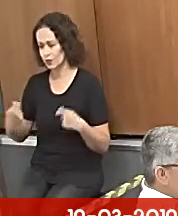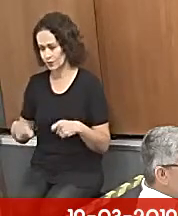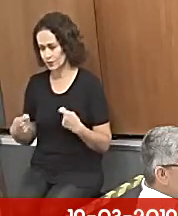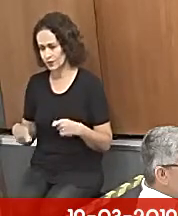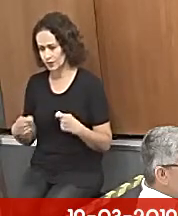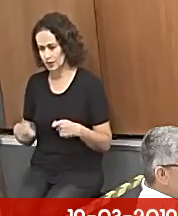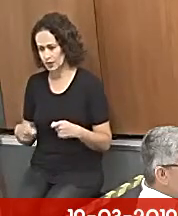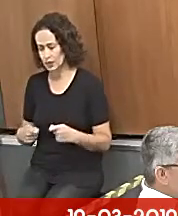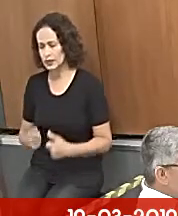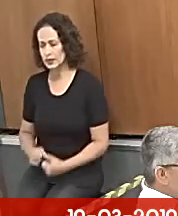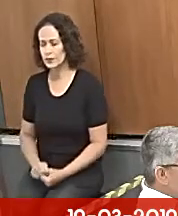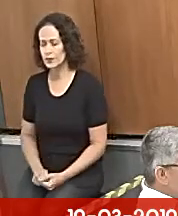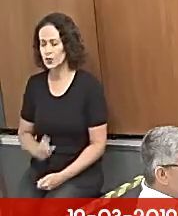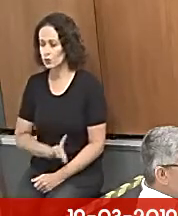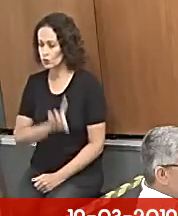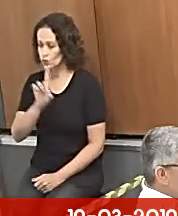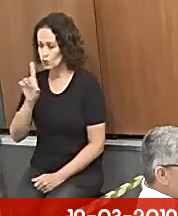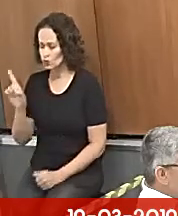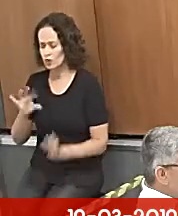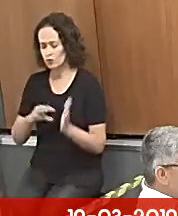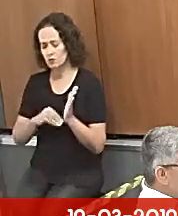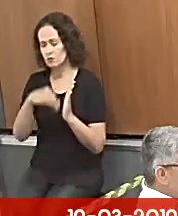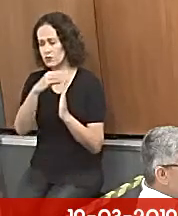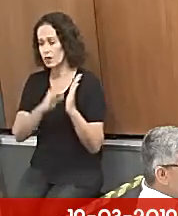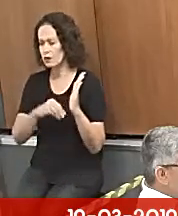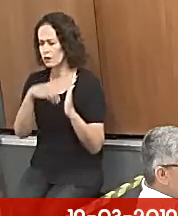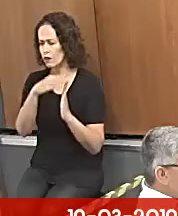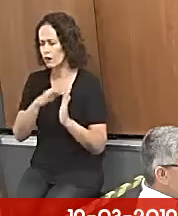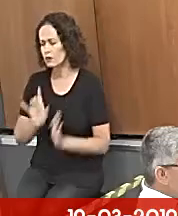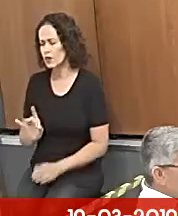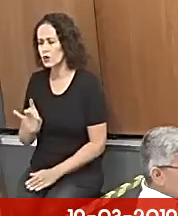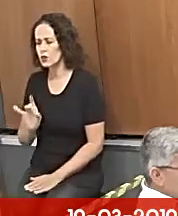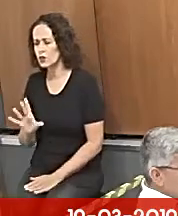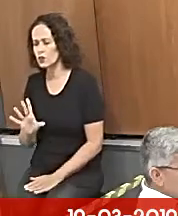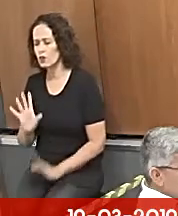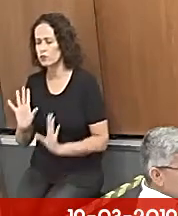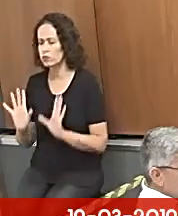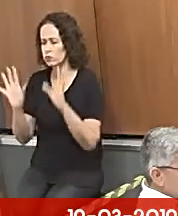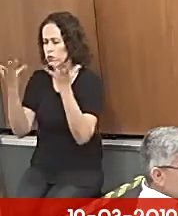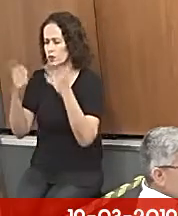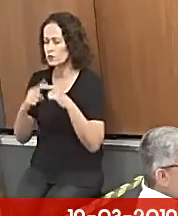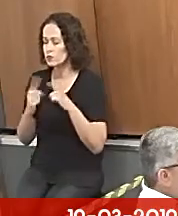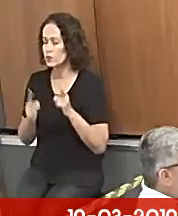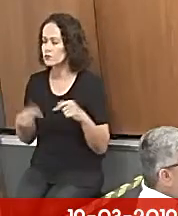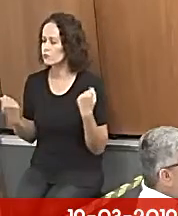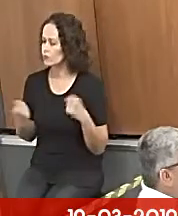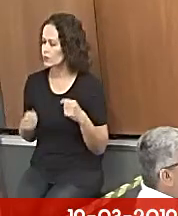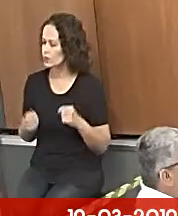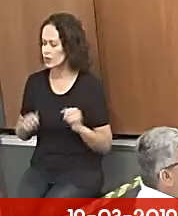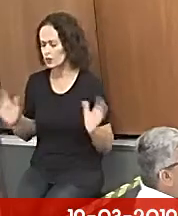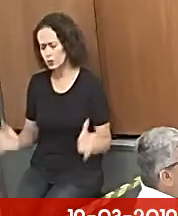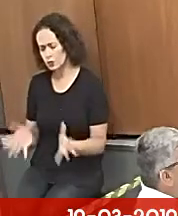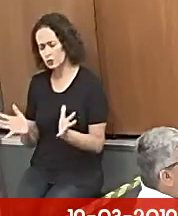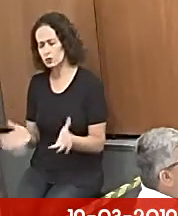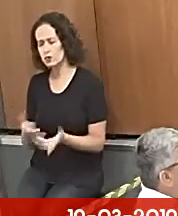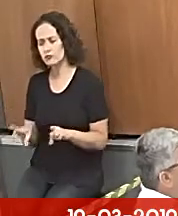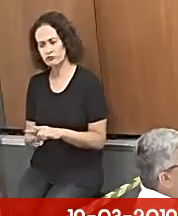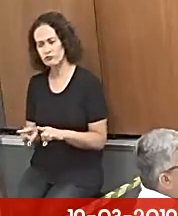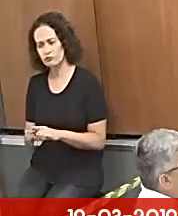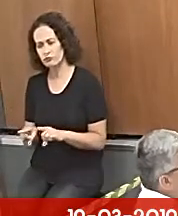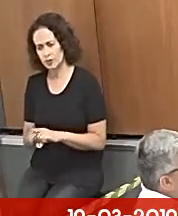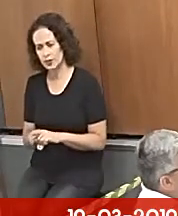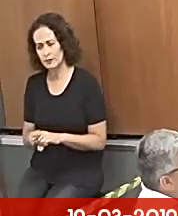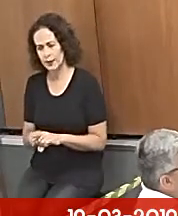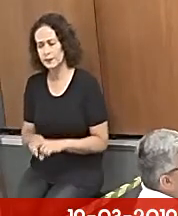a vamos ver o dia da data ele não pode só ser comemorado ele tem que buscar uma inspiração a gente tem buscado inspiração